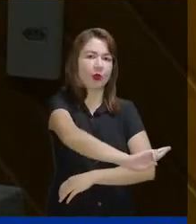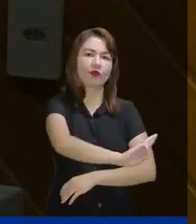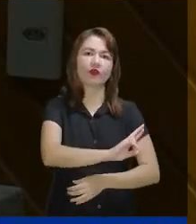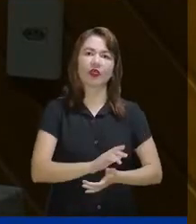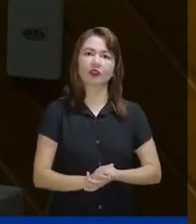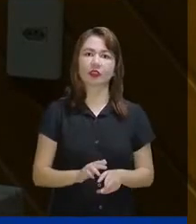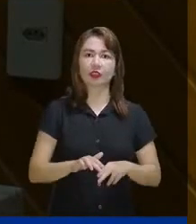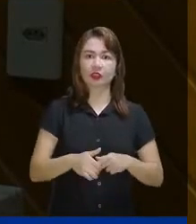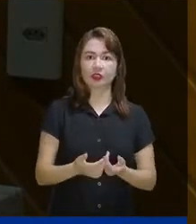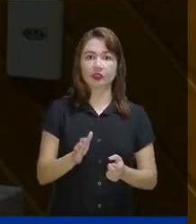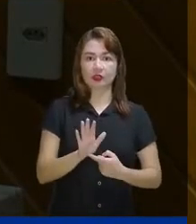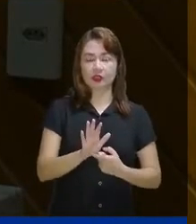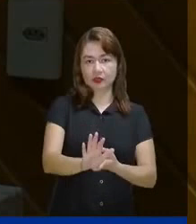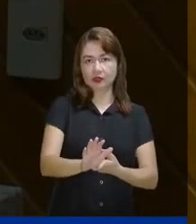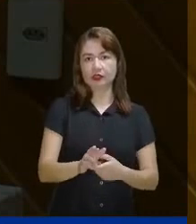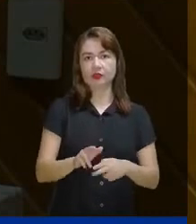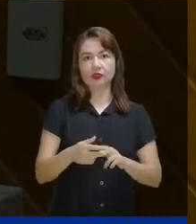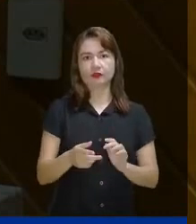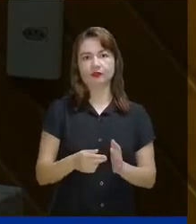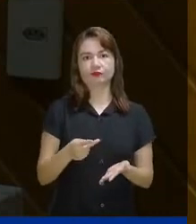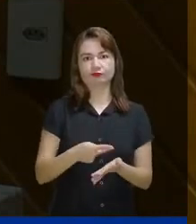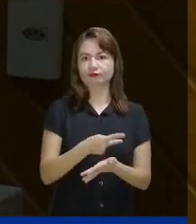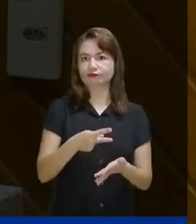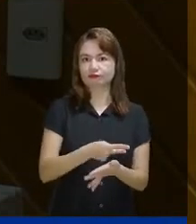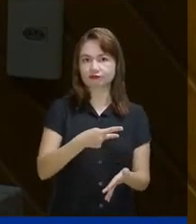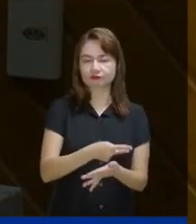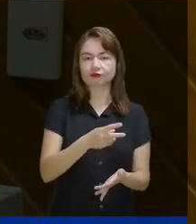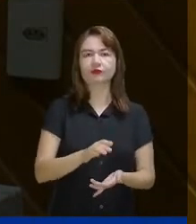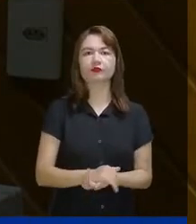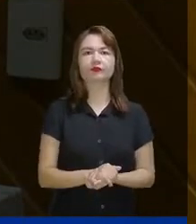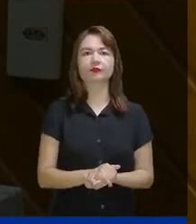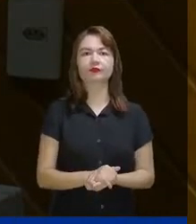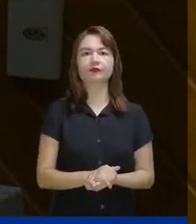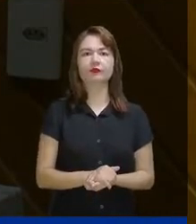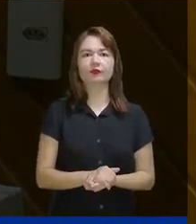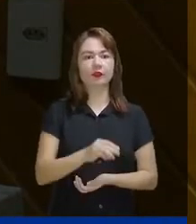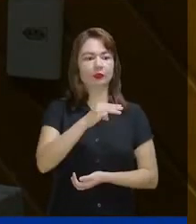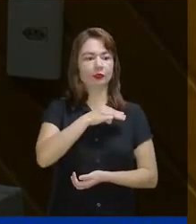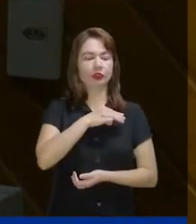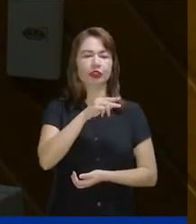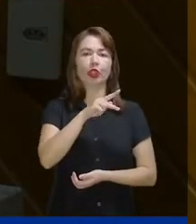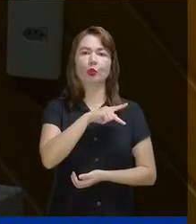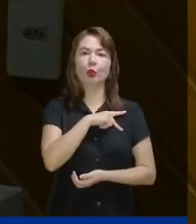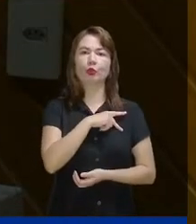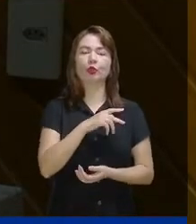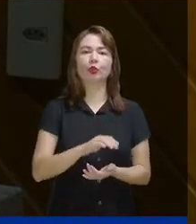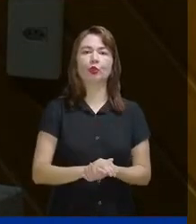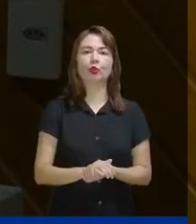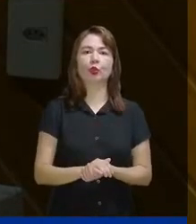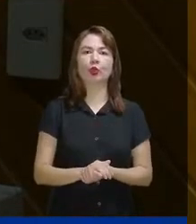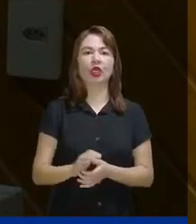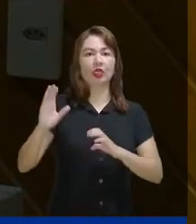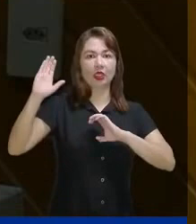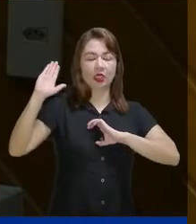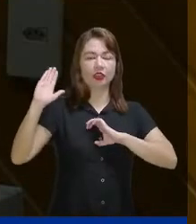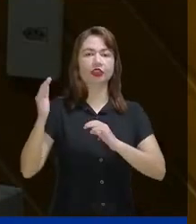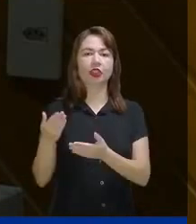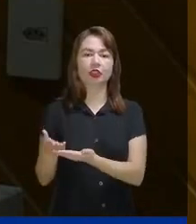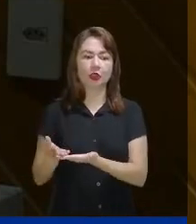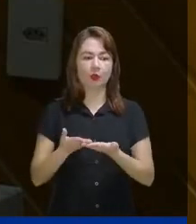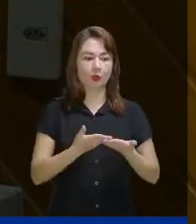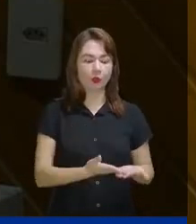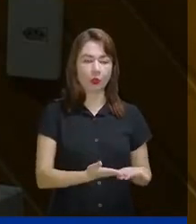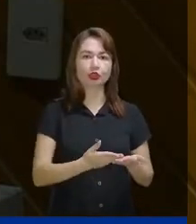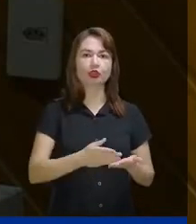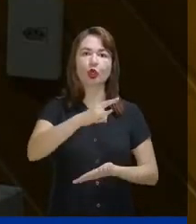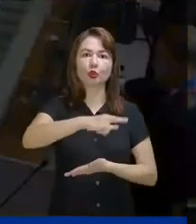para se manifestar acerca das irregularidades, no parecer ministerial, a candidata apresentou petição, apresentando justificativas e